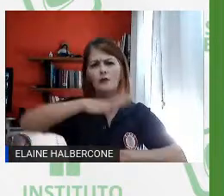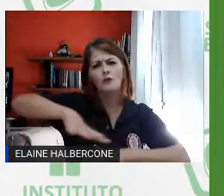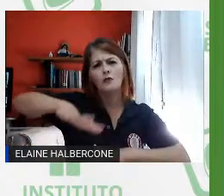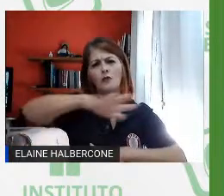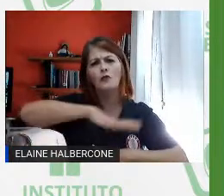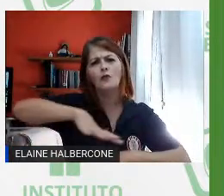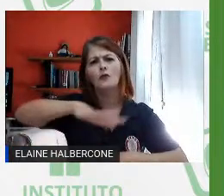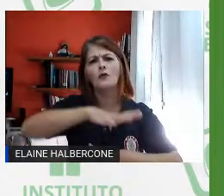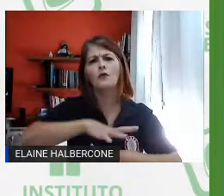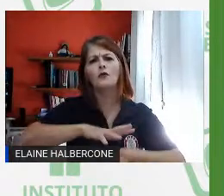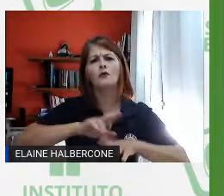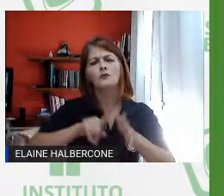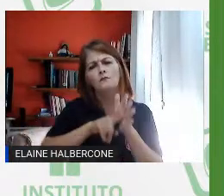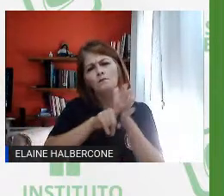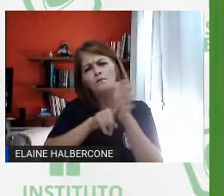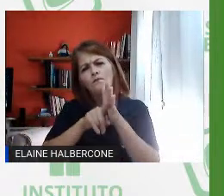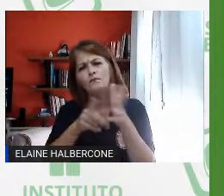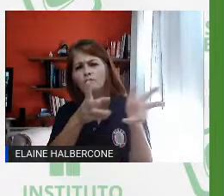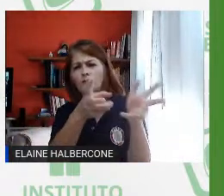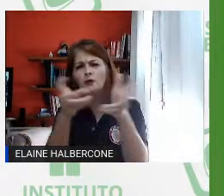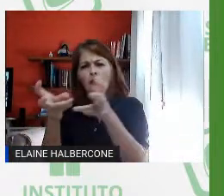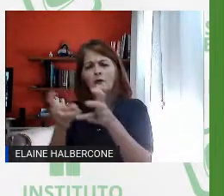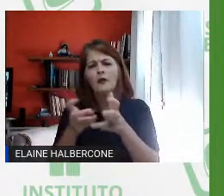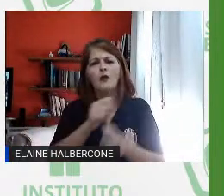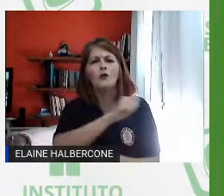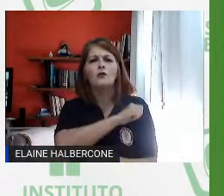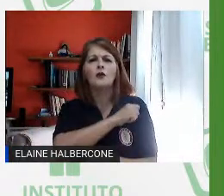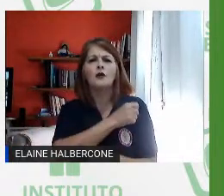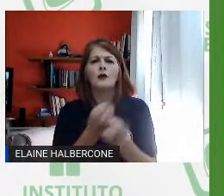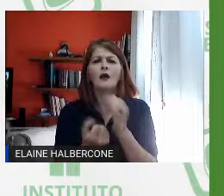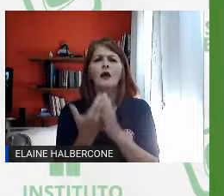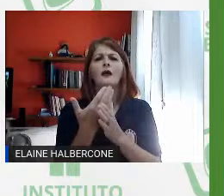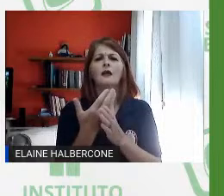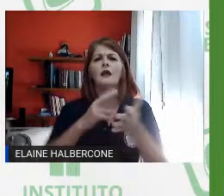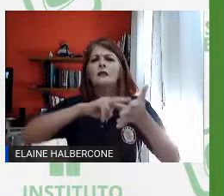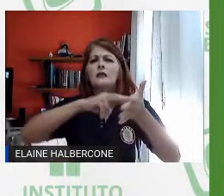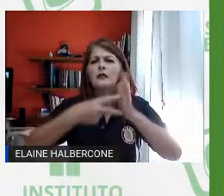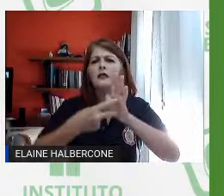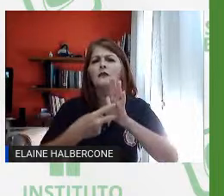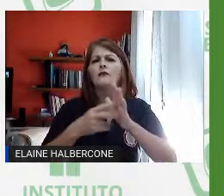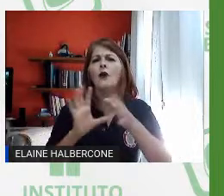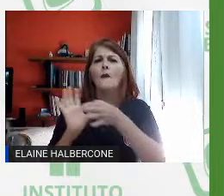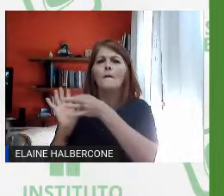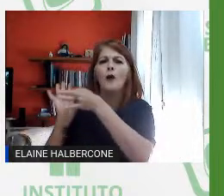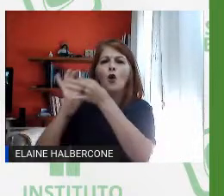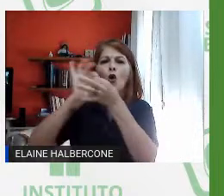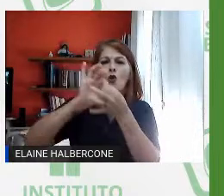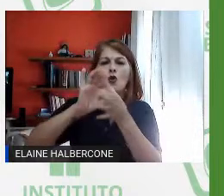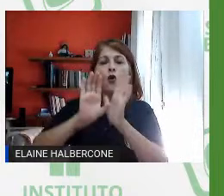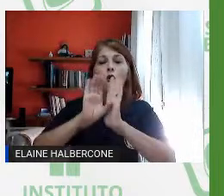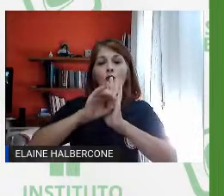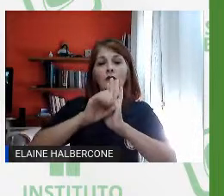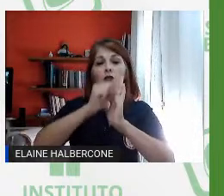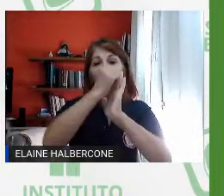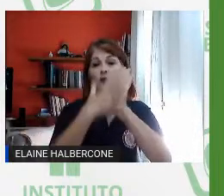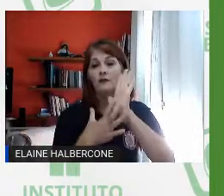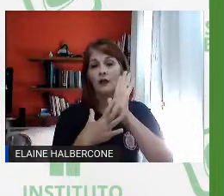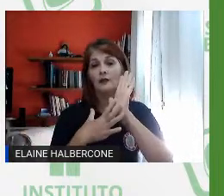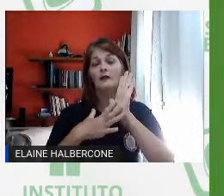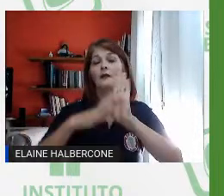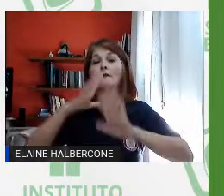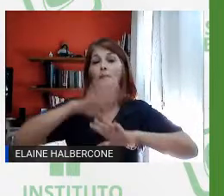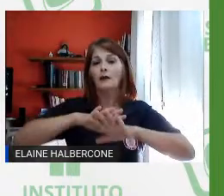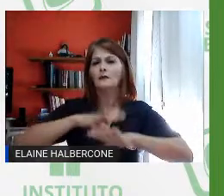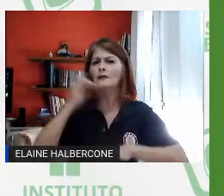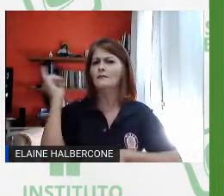é criando um cenário de investigação visando levar os estudantes a produzirem significados para os conceitos e atividades matemáticas. Isso é muito importante,